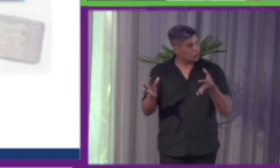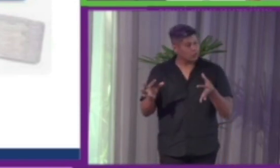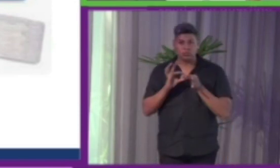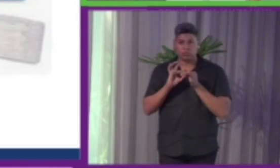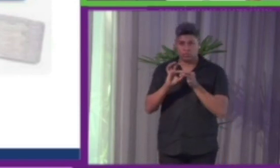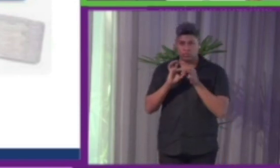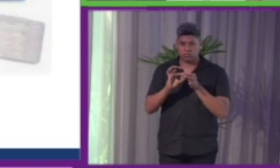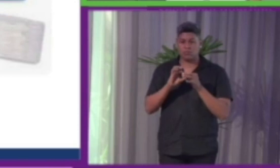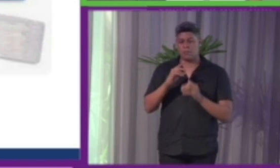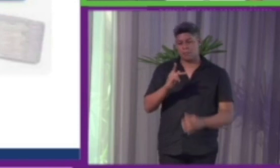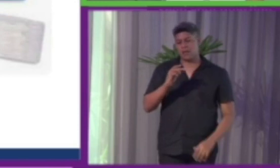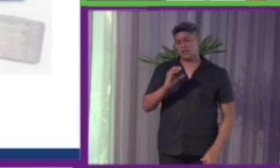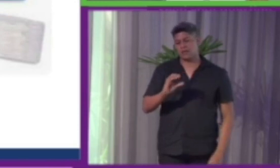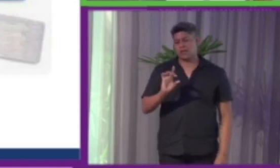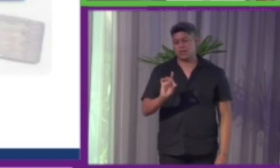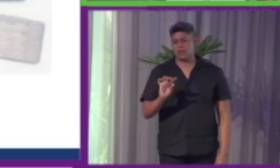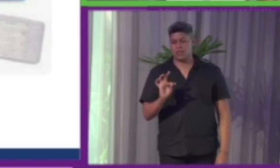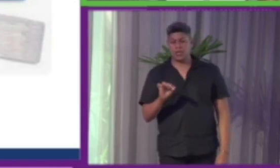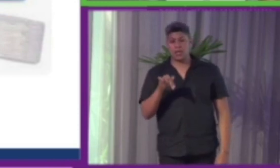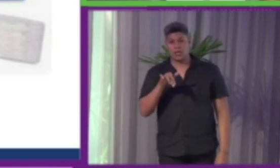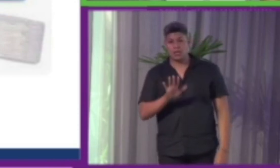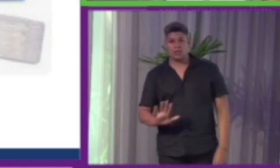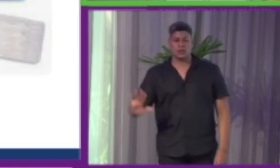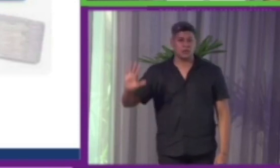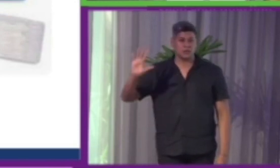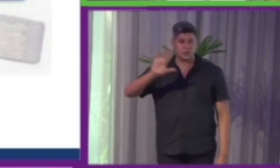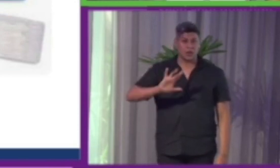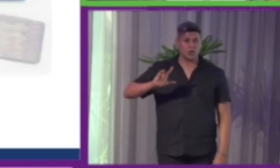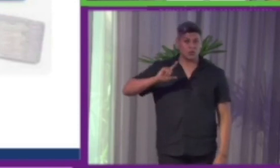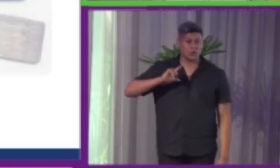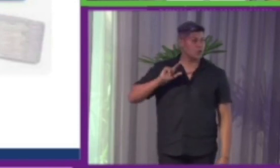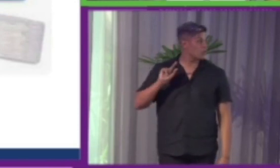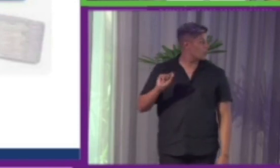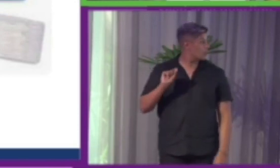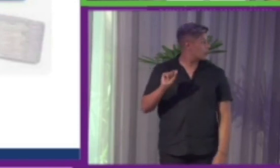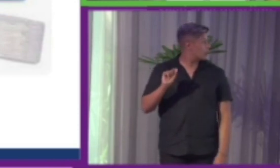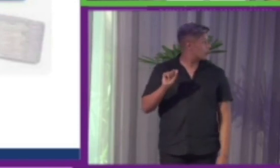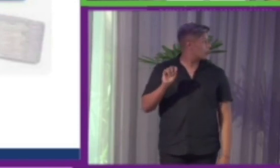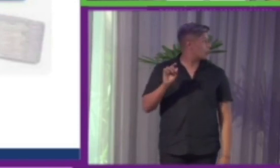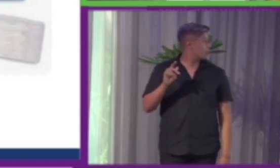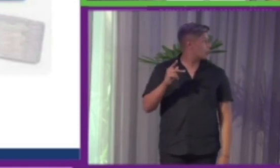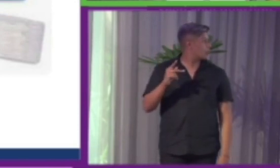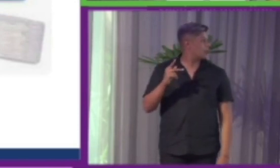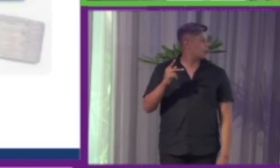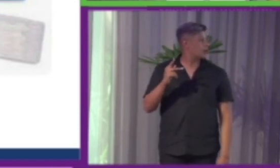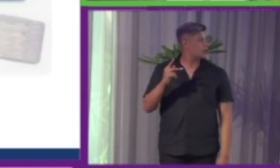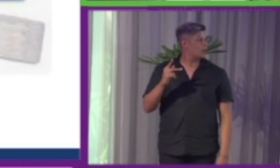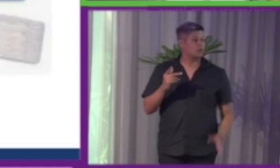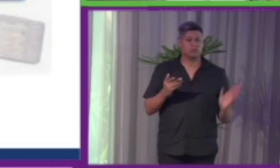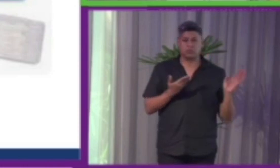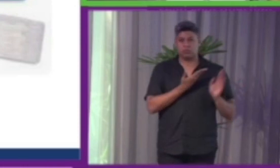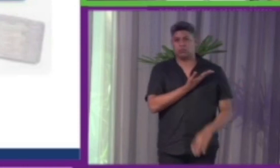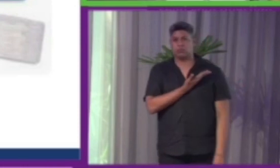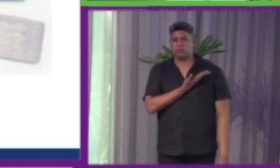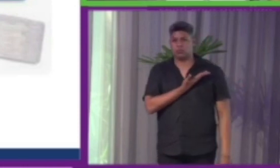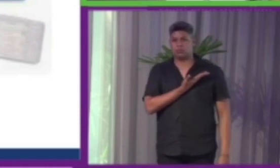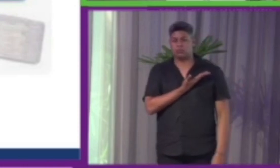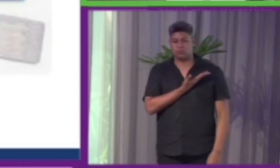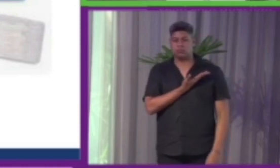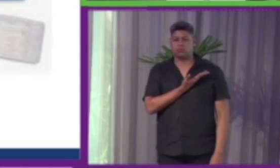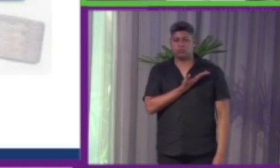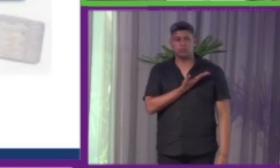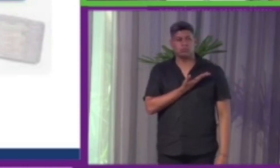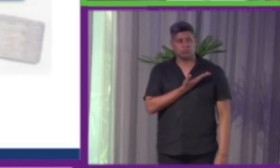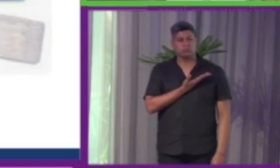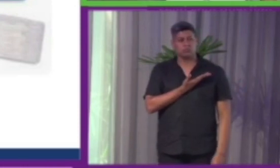no PCDT nacional. Então, a gente tinha a dornase alfa, que é um mucolítico pulmozyme, as enzimas pancreáticas